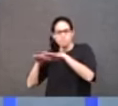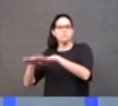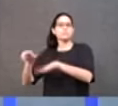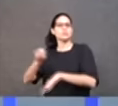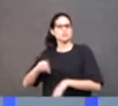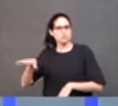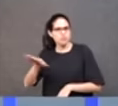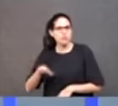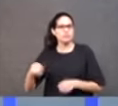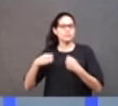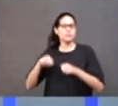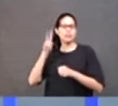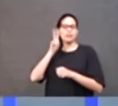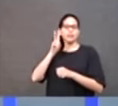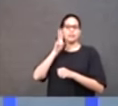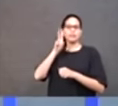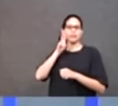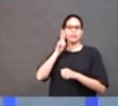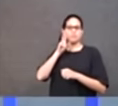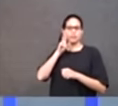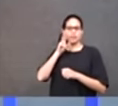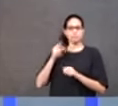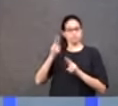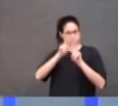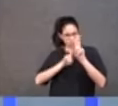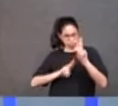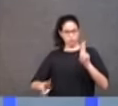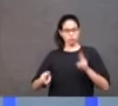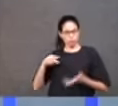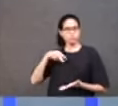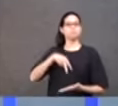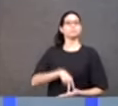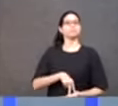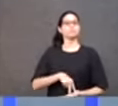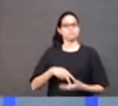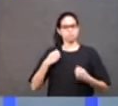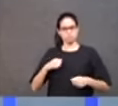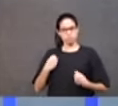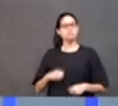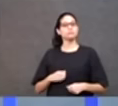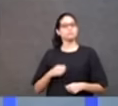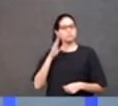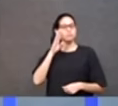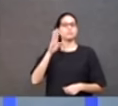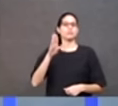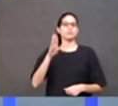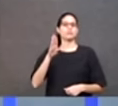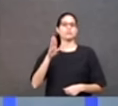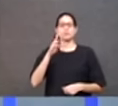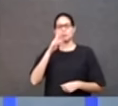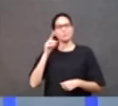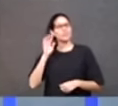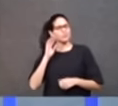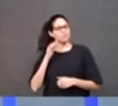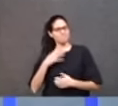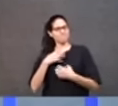resgatar, inclusive, o protagonismo da Universidade Federal de Uberlândia, que ultimamente tem deixado muito a